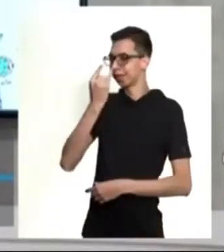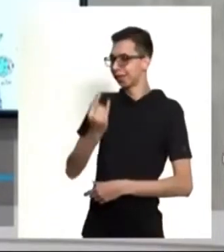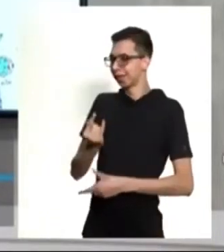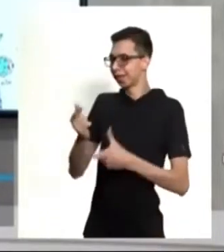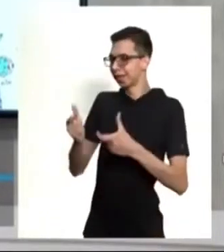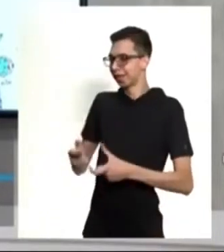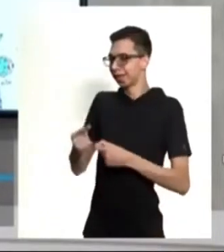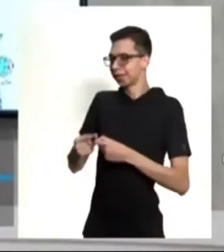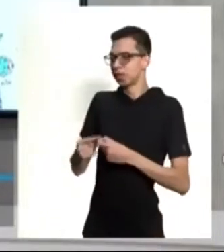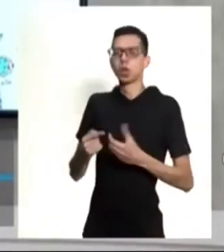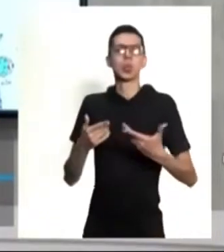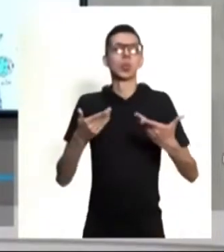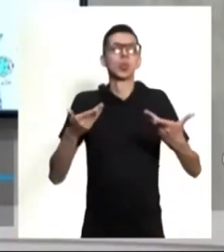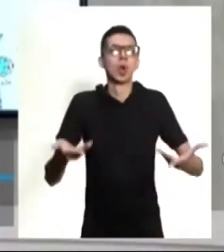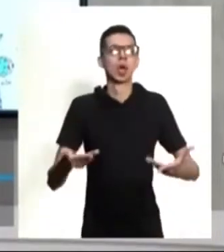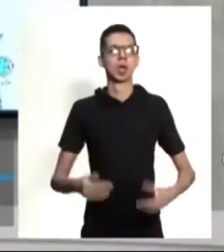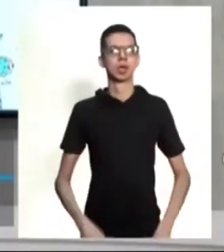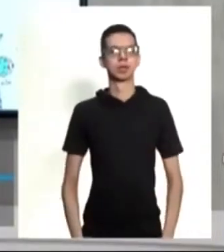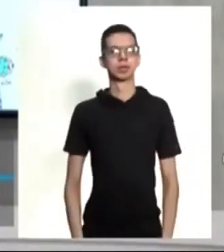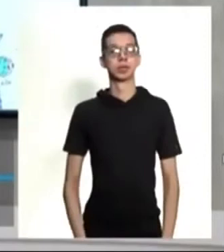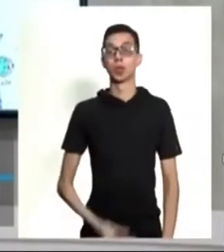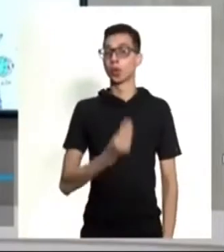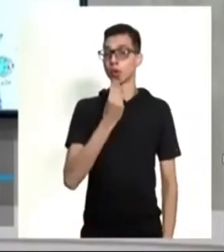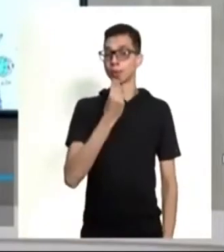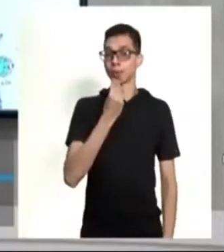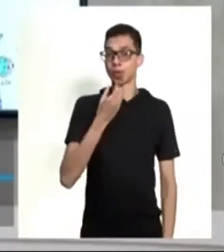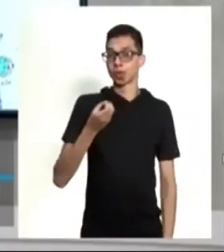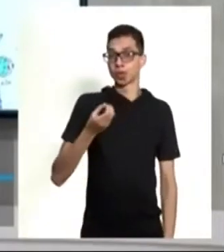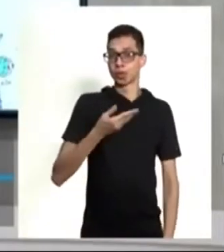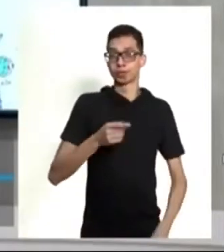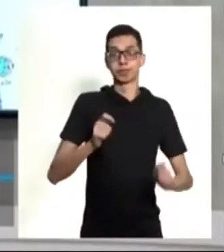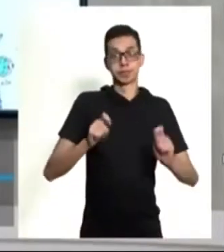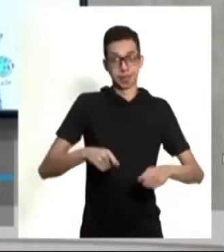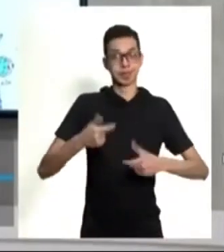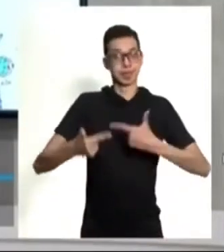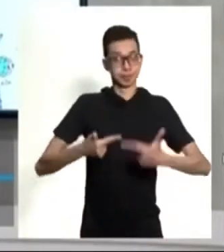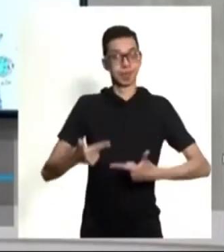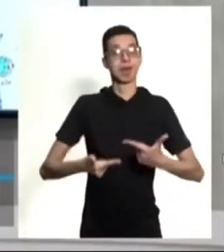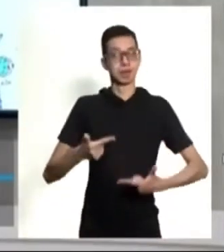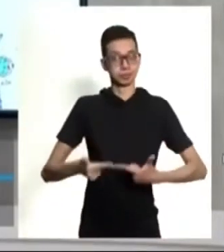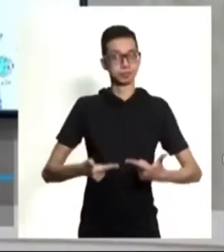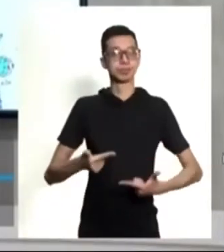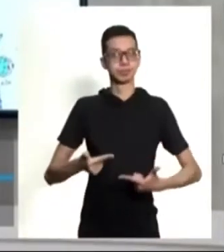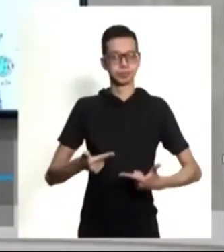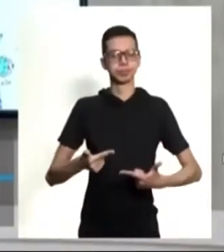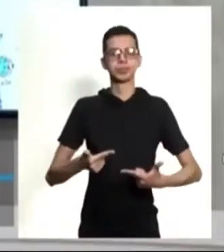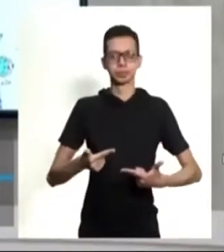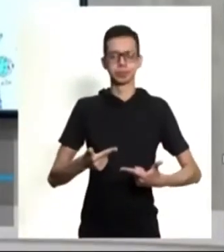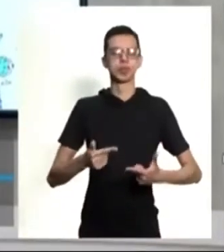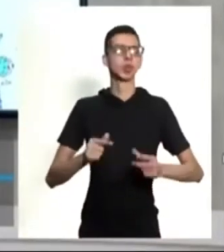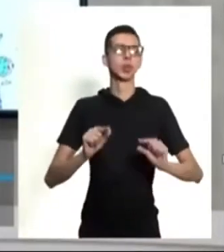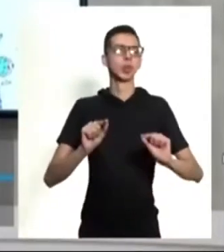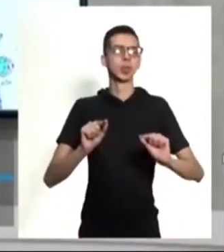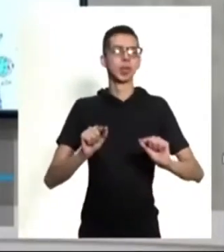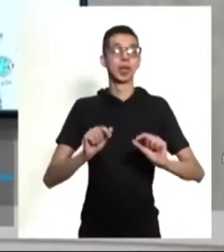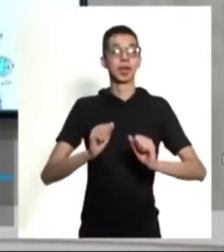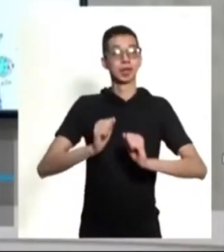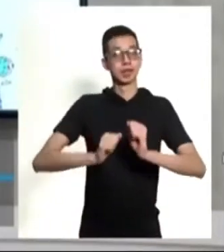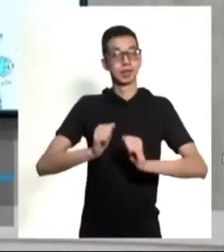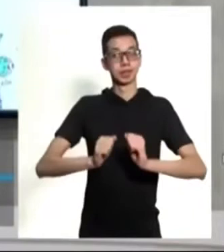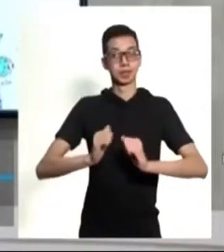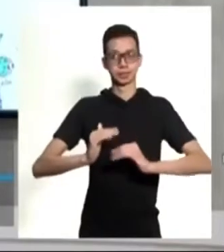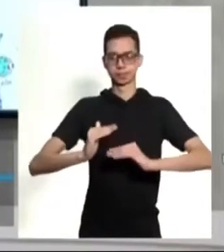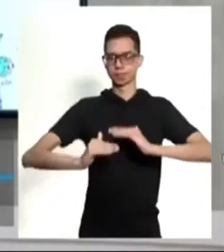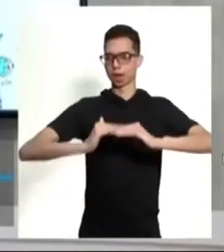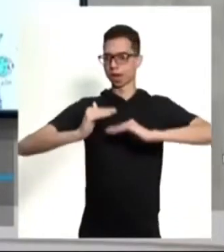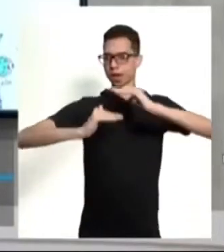atrativos nas cidades? As novas oportunidades de trabalho. Nesse momento, vinculados à indústria que crescia, é por